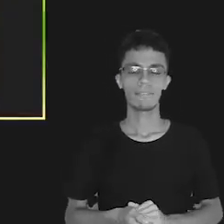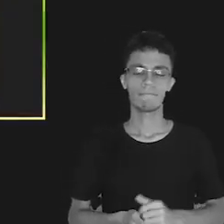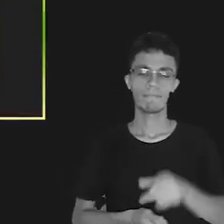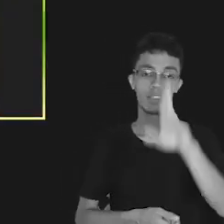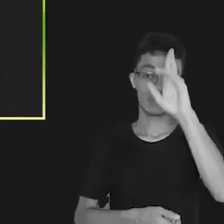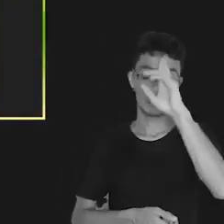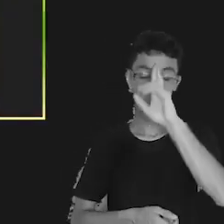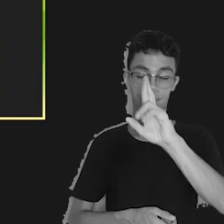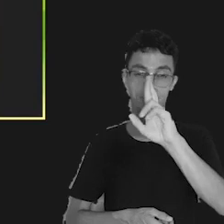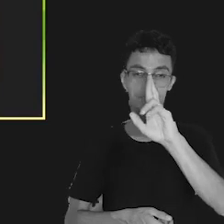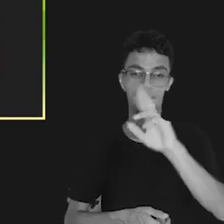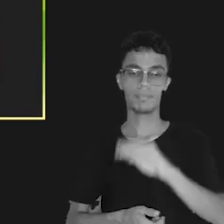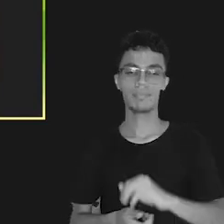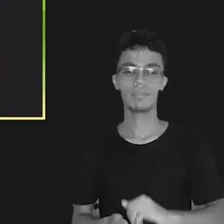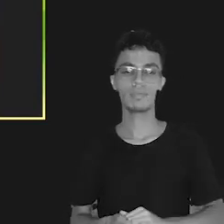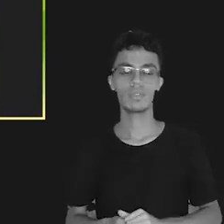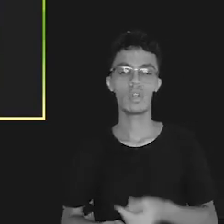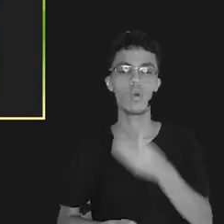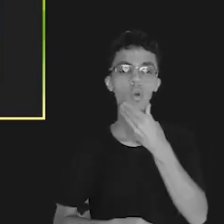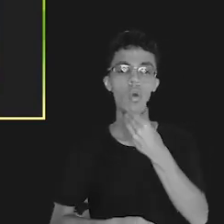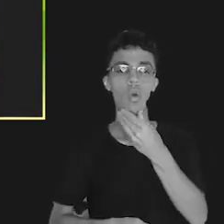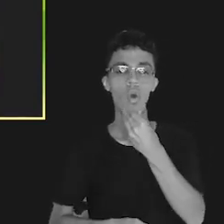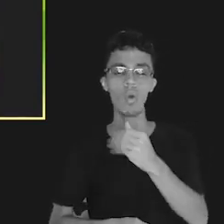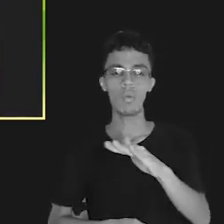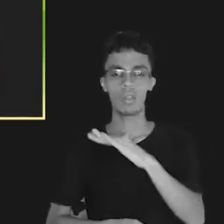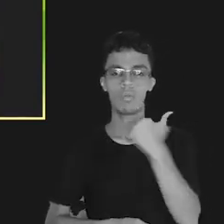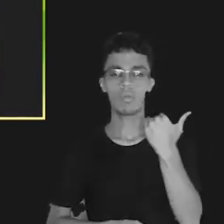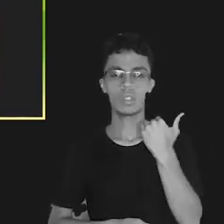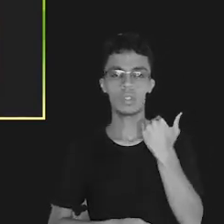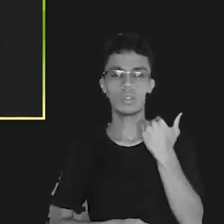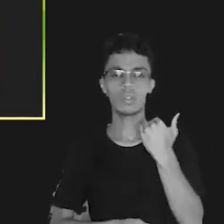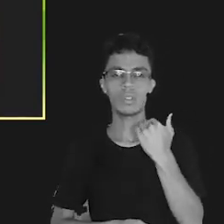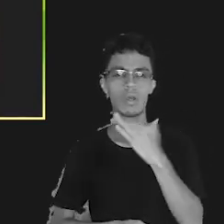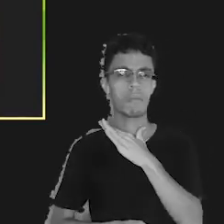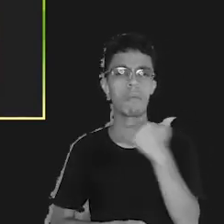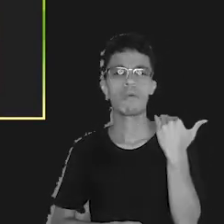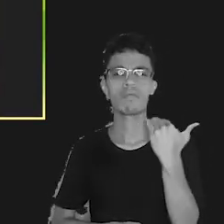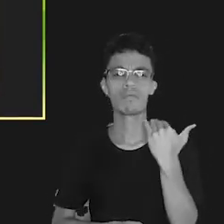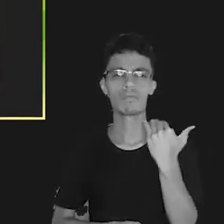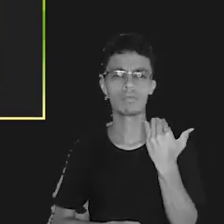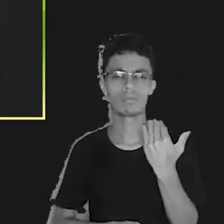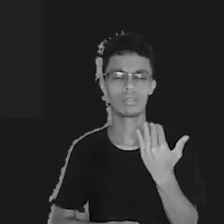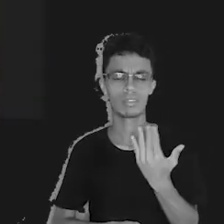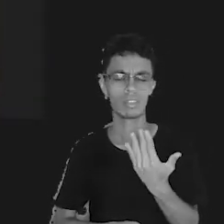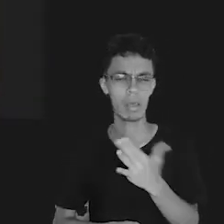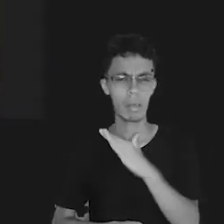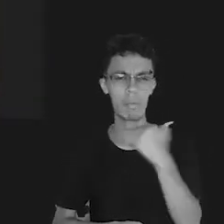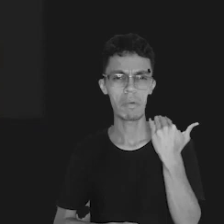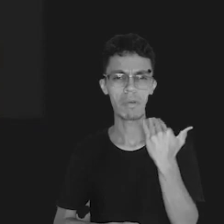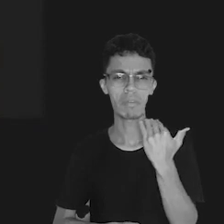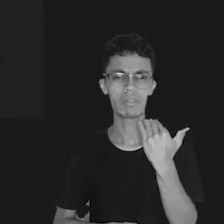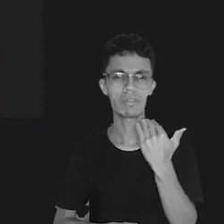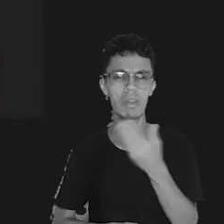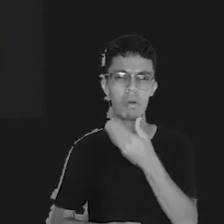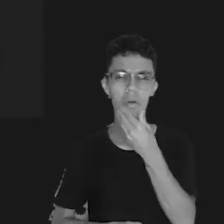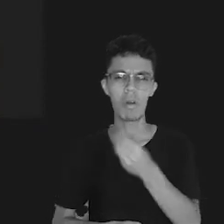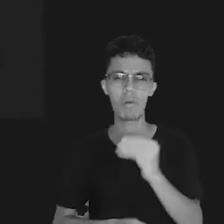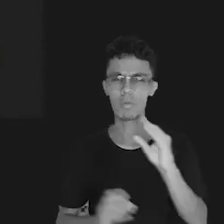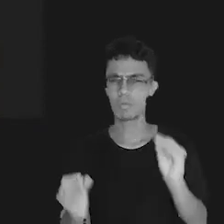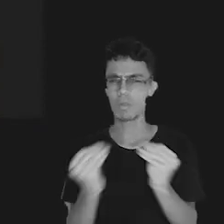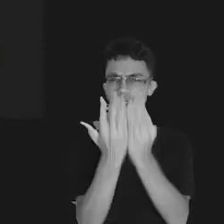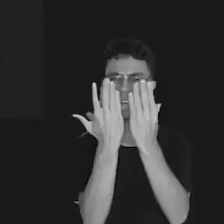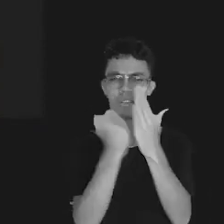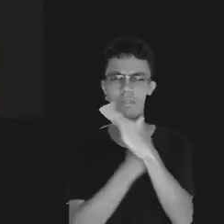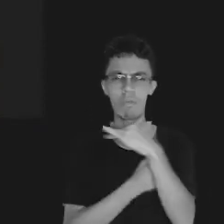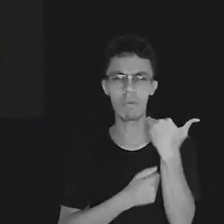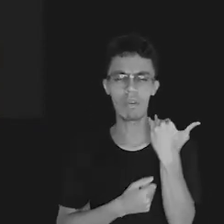Senhores, o homem está morto. Tudo mais é suposto. Morto? O homem do